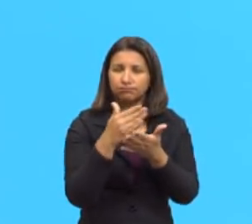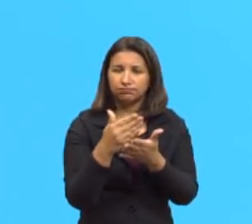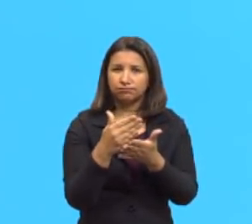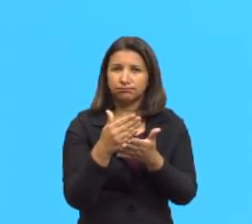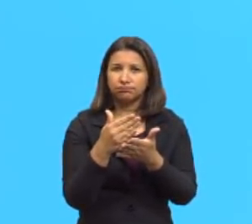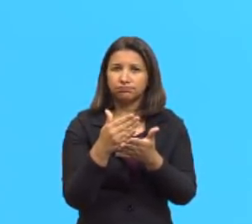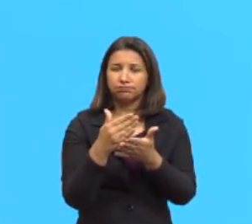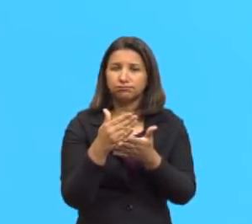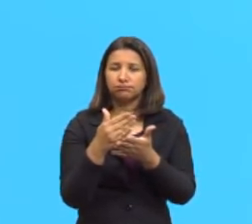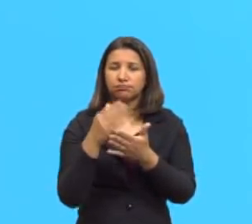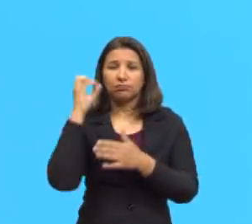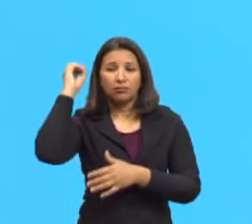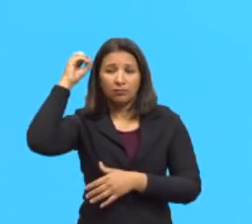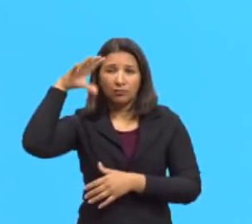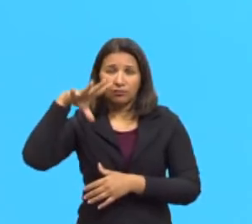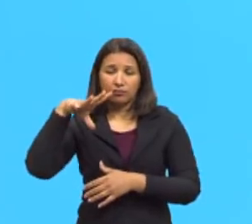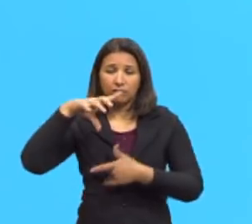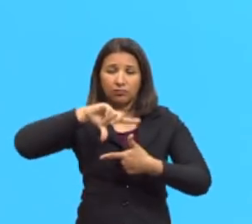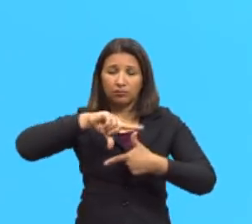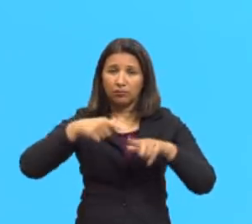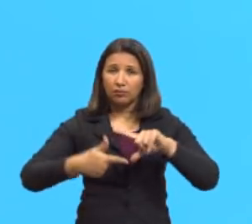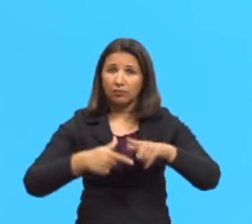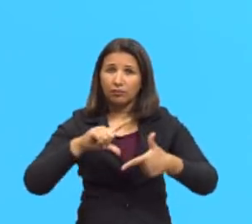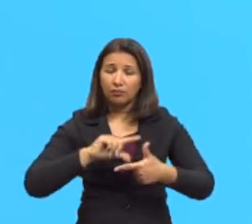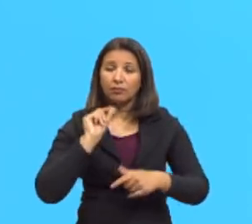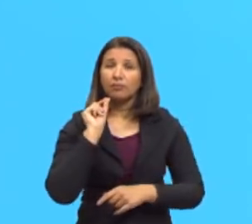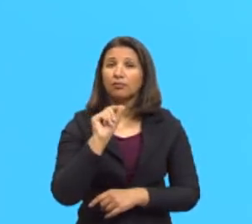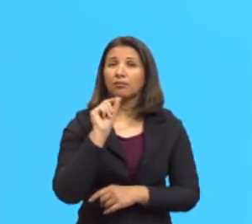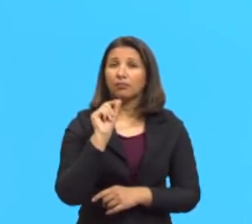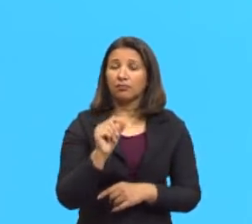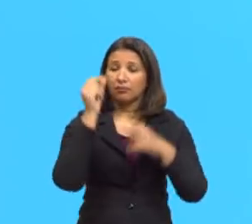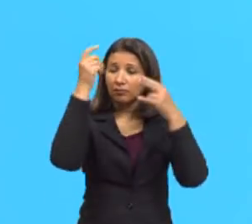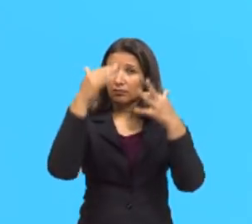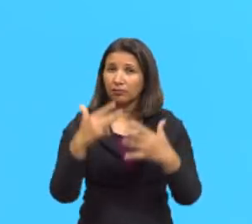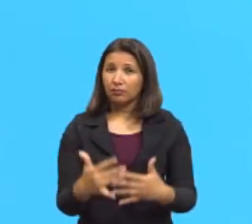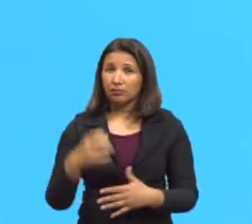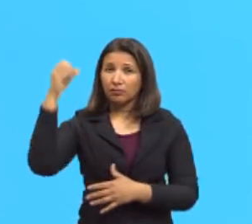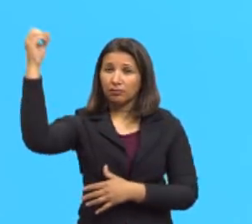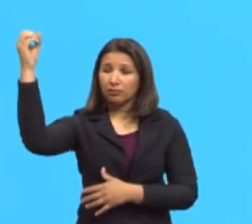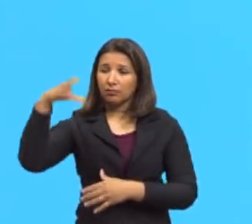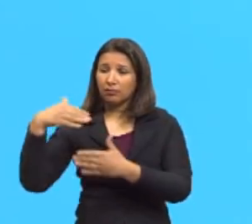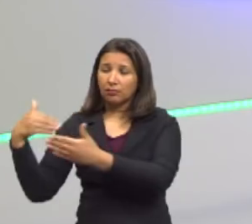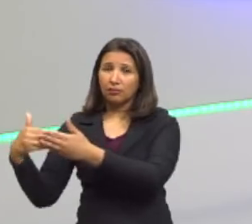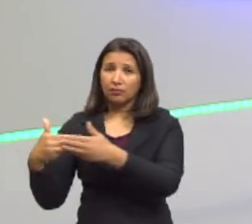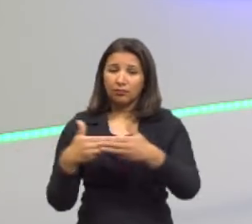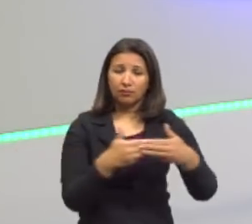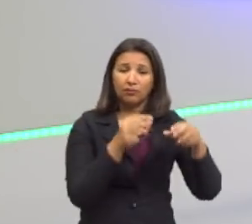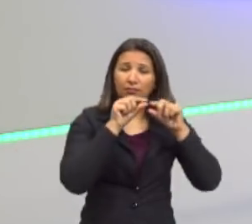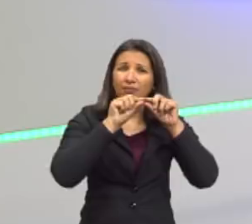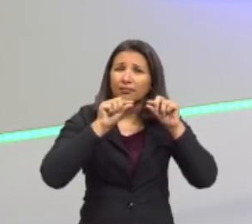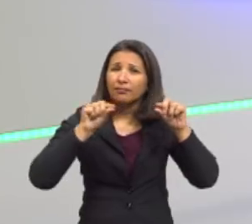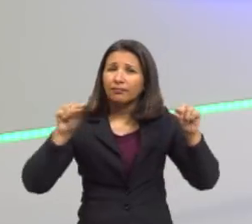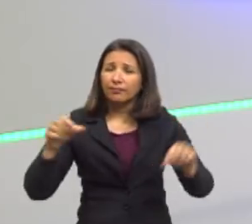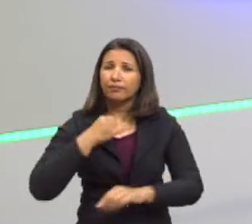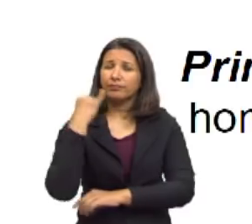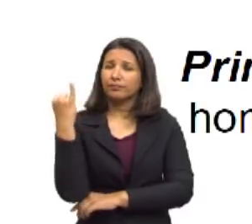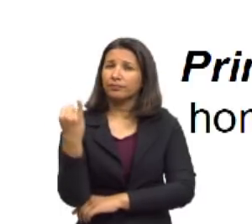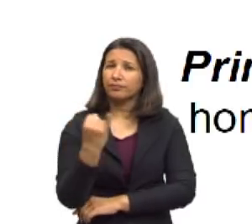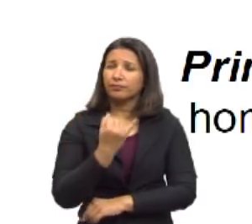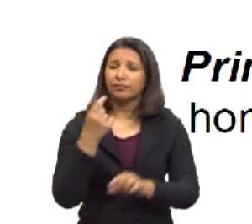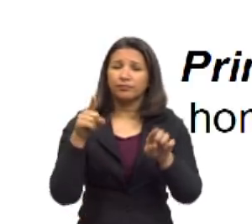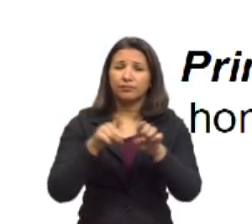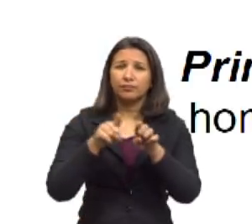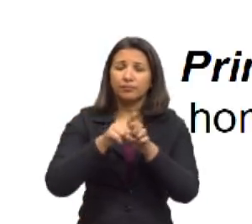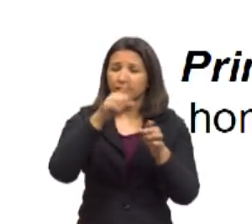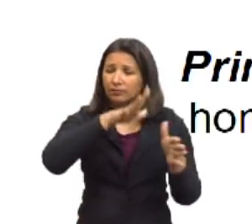ótica geométrica, que diz que a propagação da luz é retilínea. Importante dizer que o